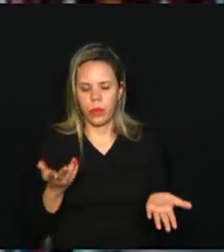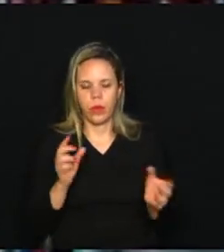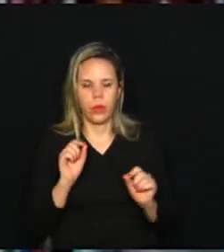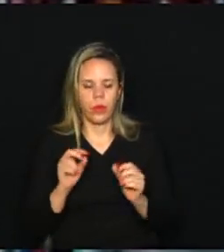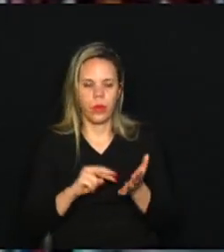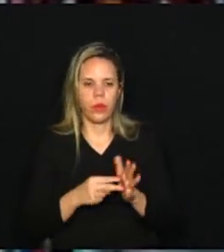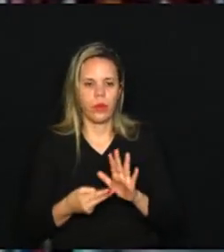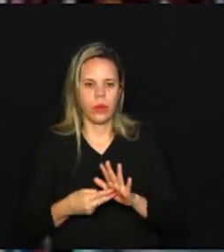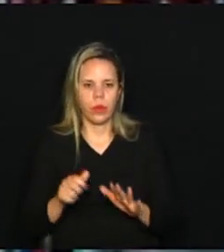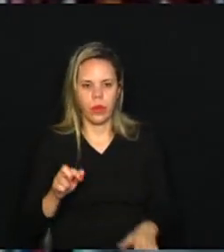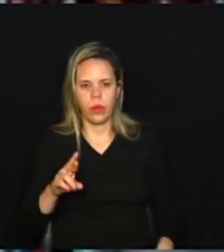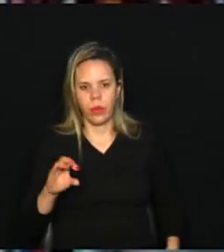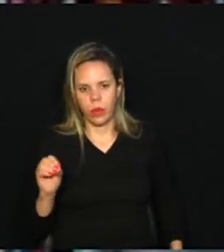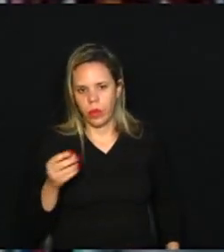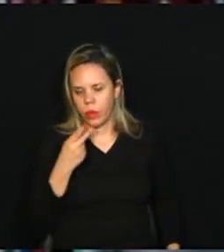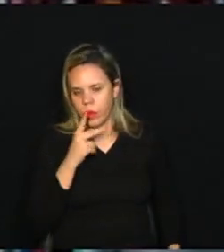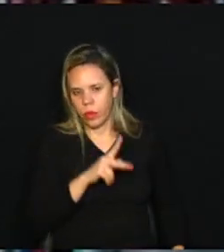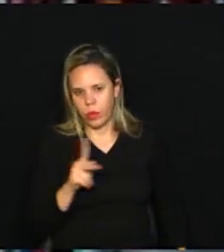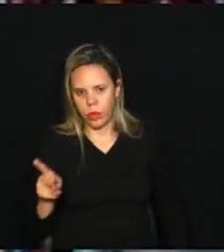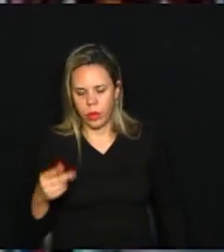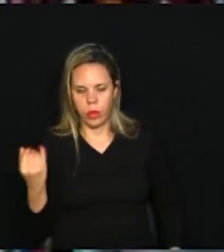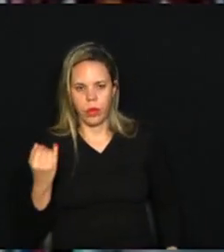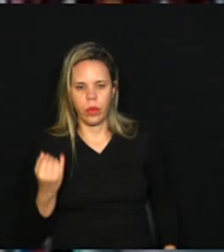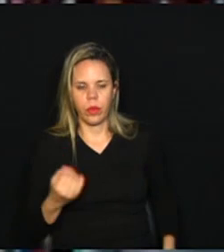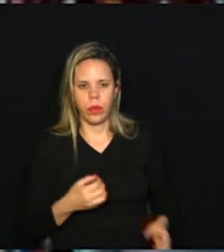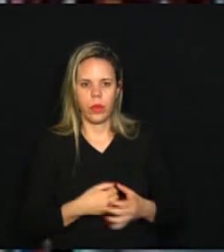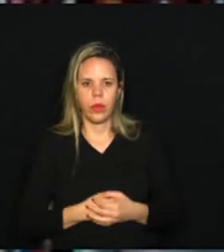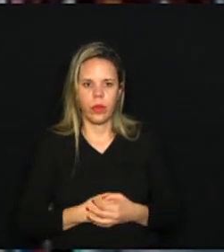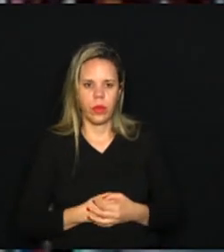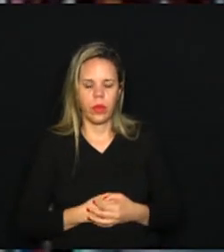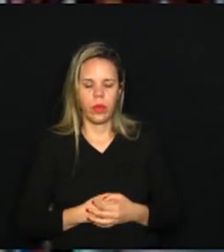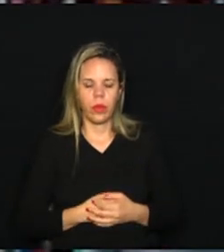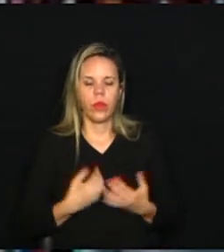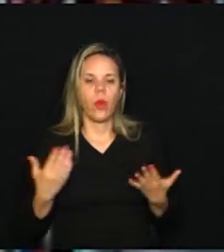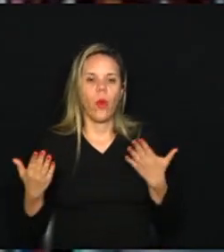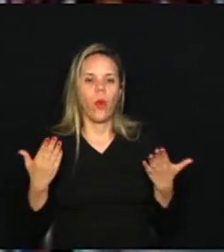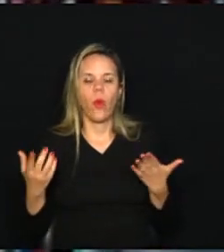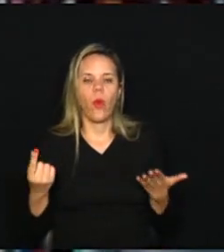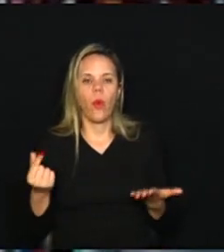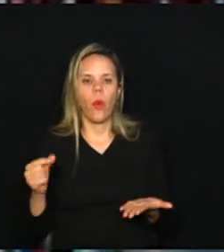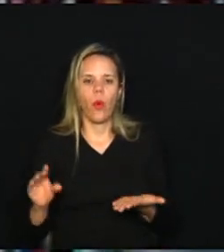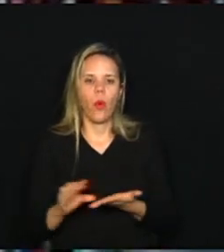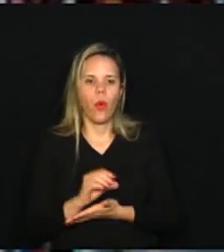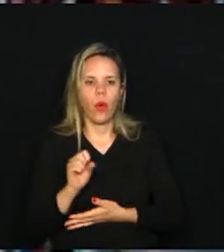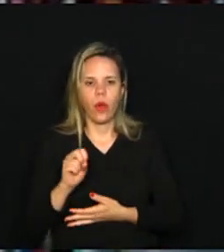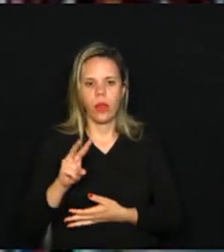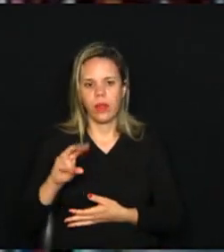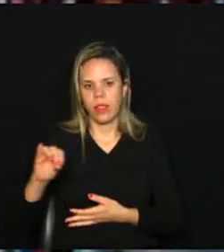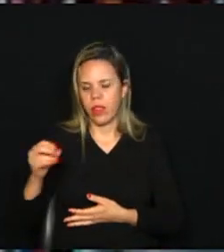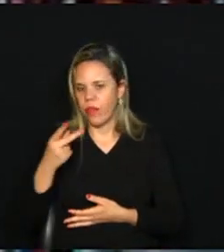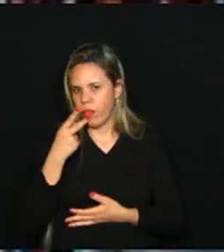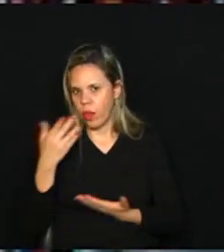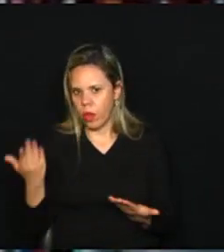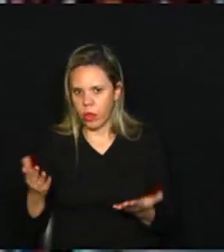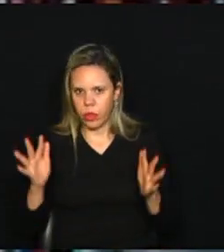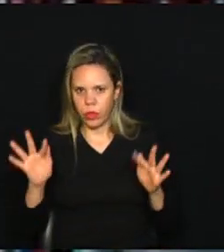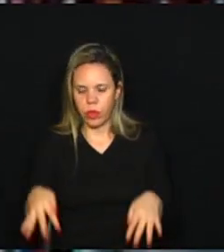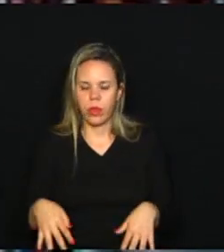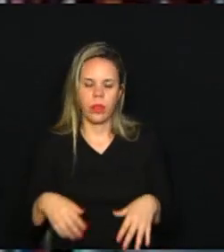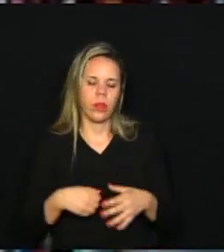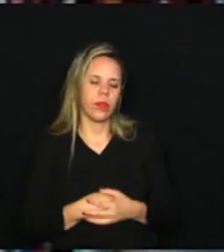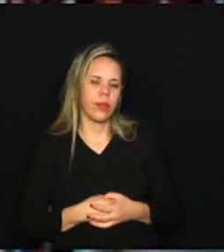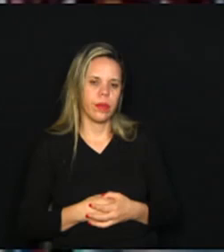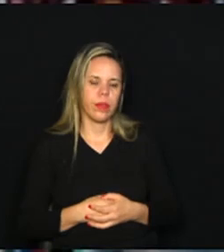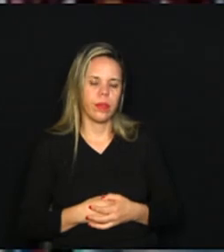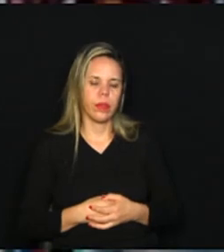isso que o professor Alessandro falou é muito importante, quer dizer, o quanto de recurso, acho que o Sávio também comentou agora no final dele,